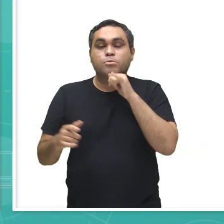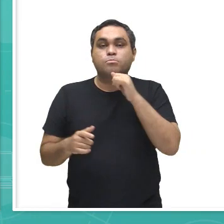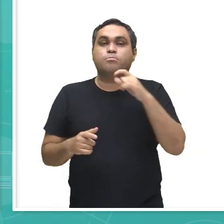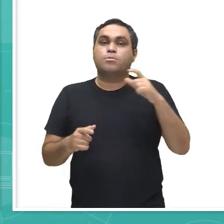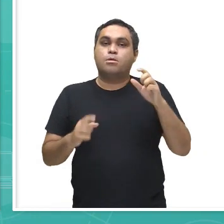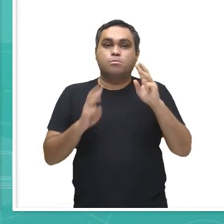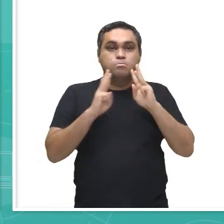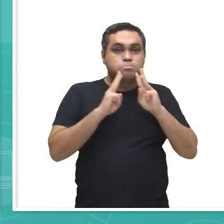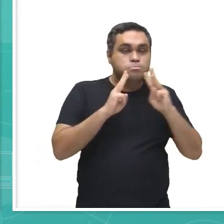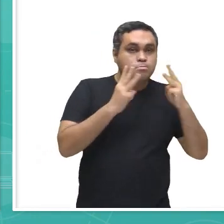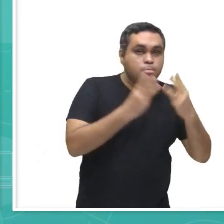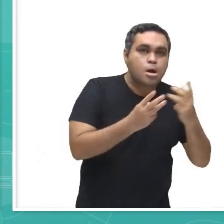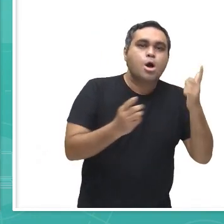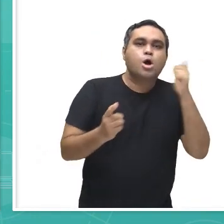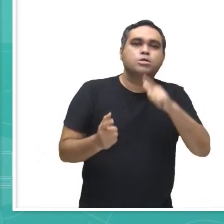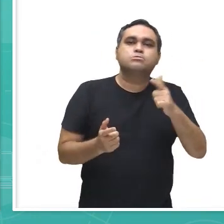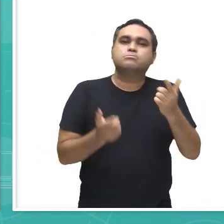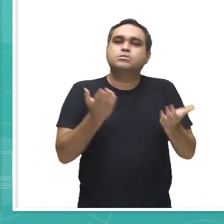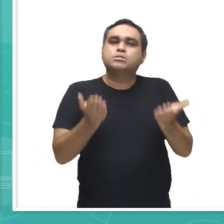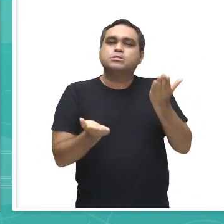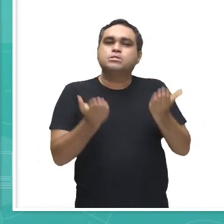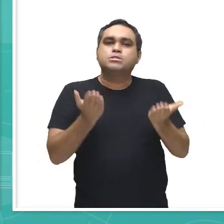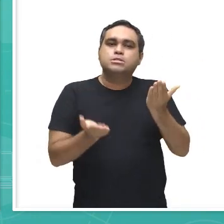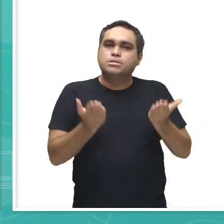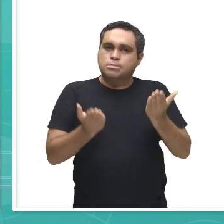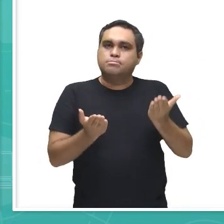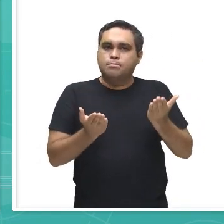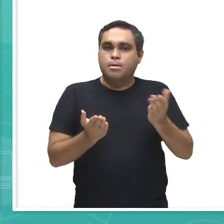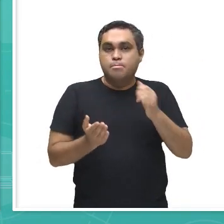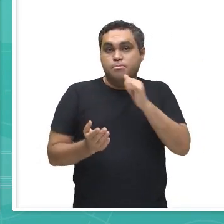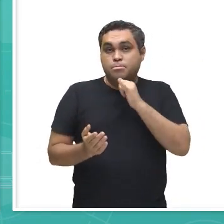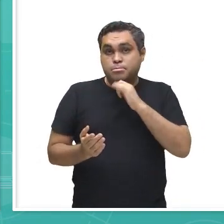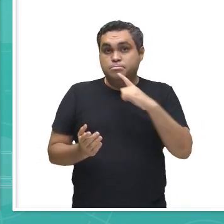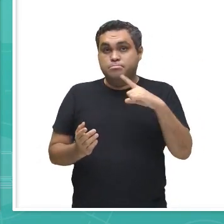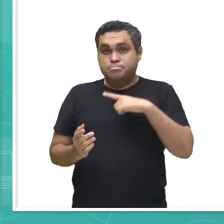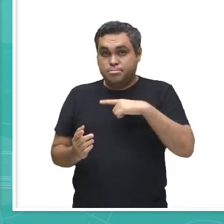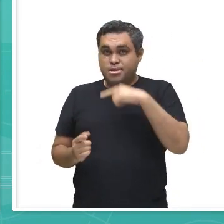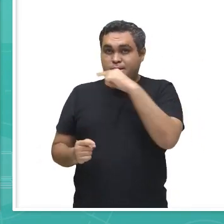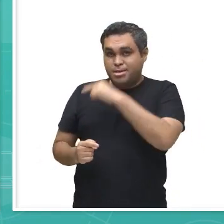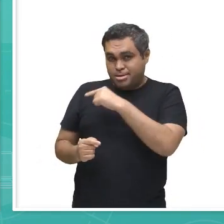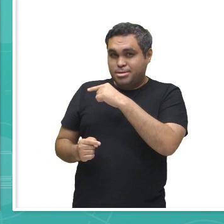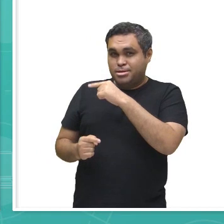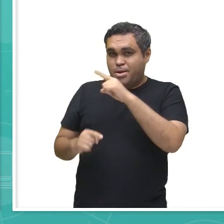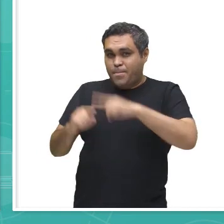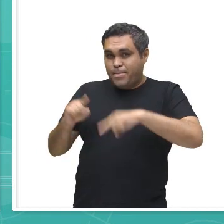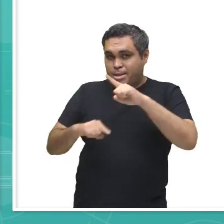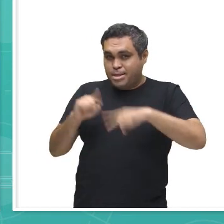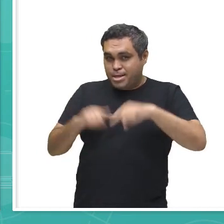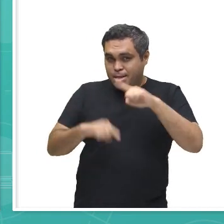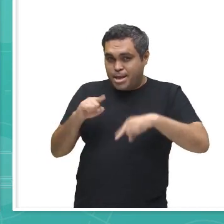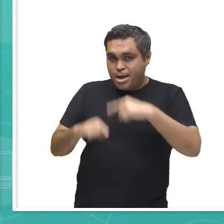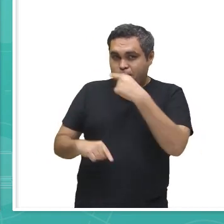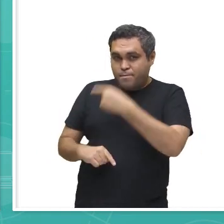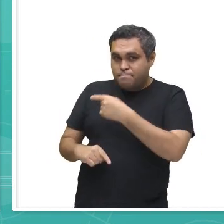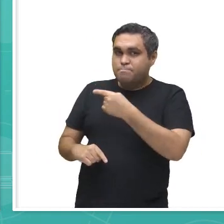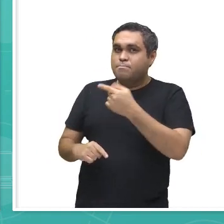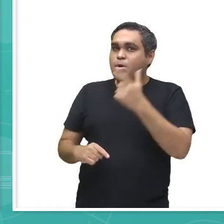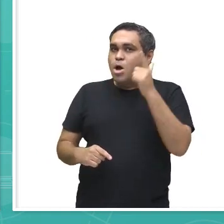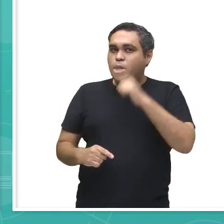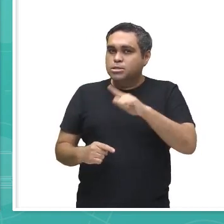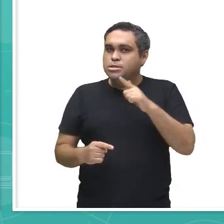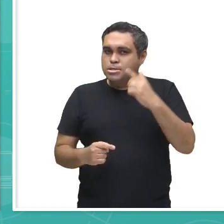materiais. Algodão, 1 litro de leite, a nossa balança, um esmeril, que é aquela